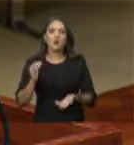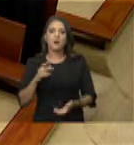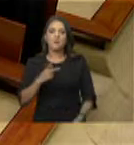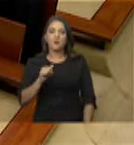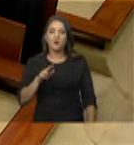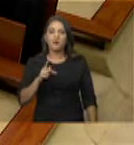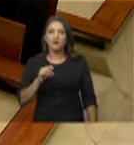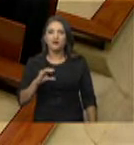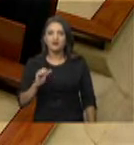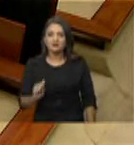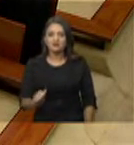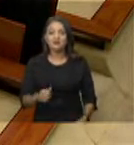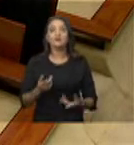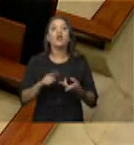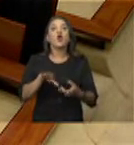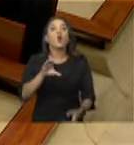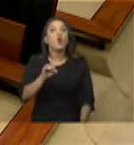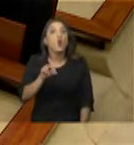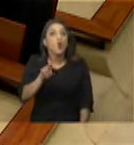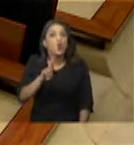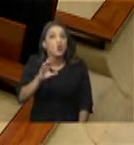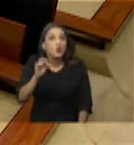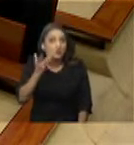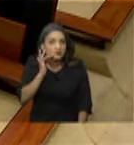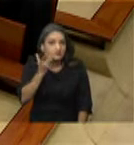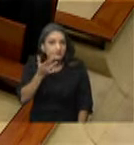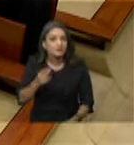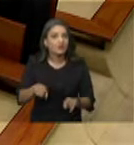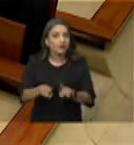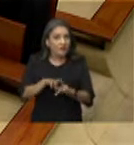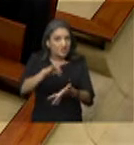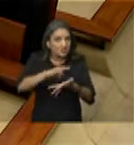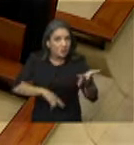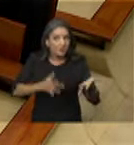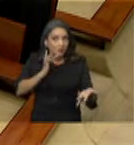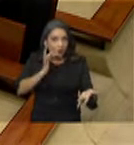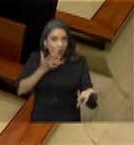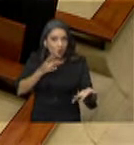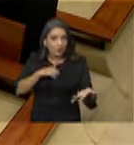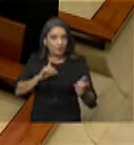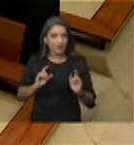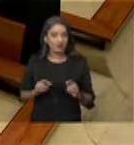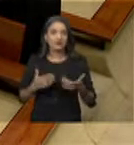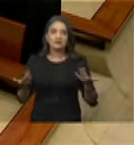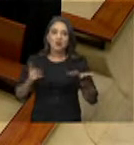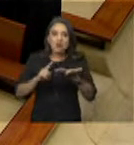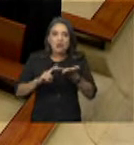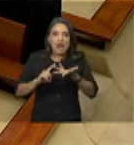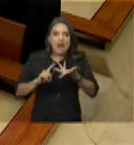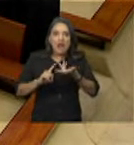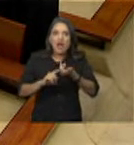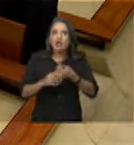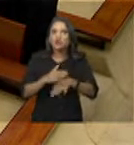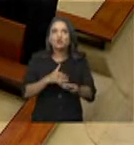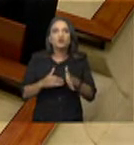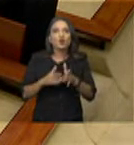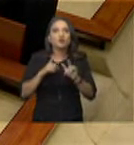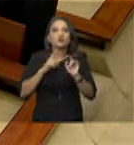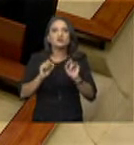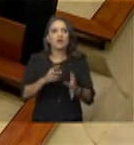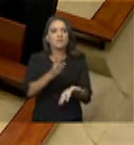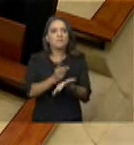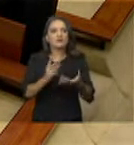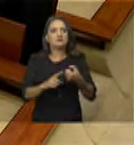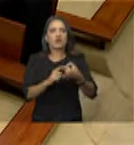ouro e Cert de ouro todos esses dispositivos no mesmo